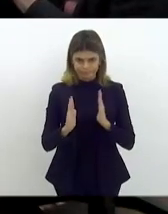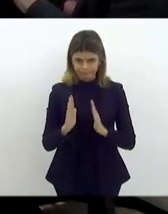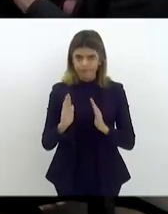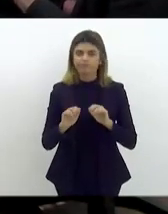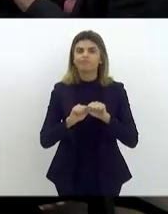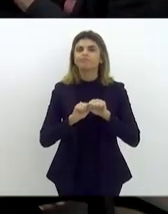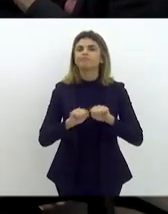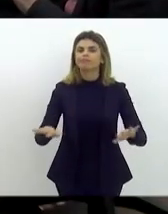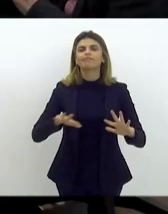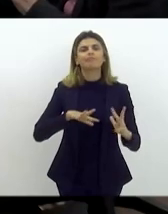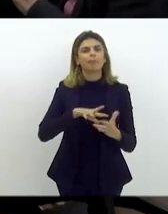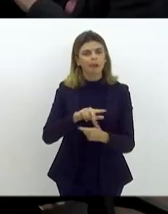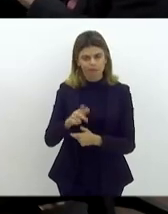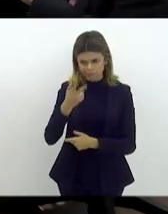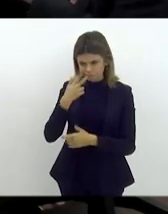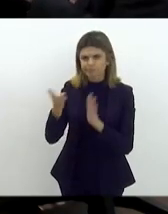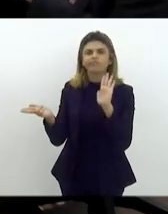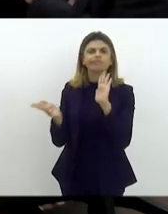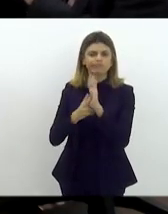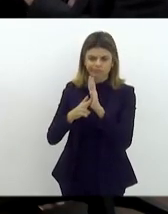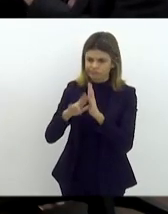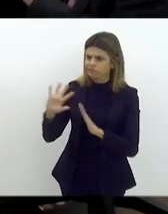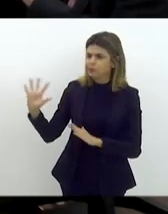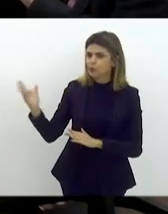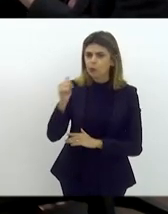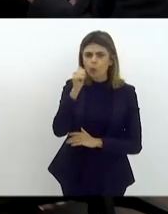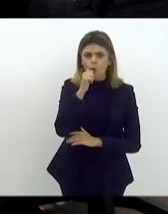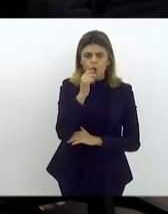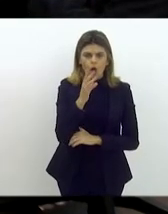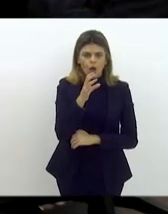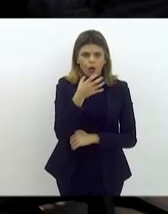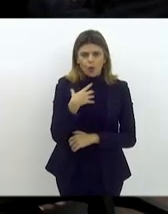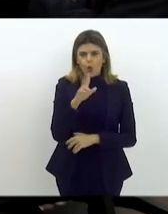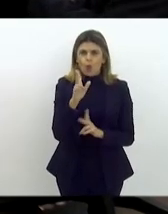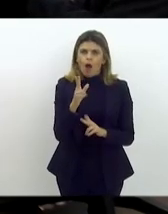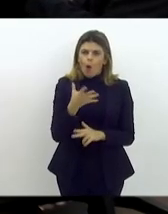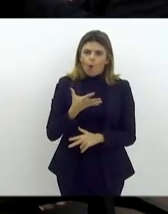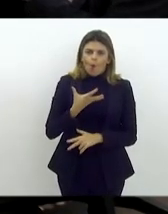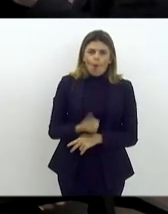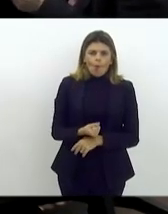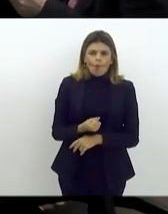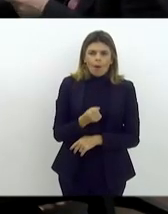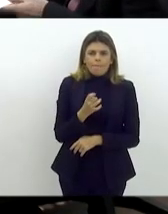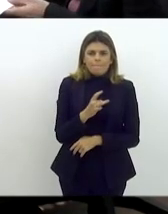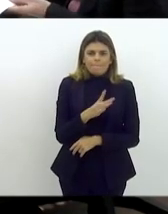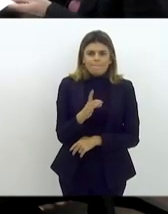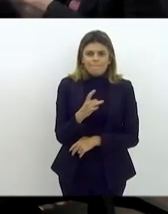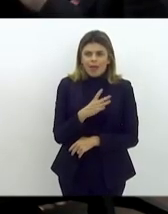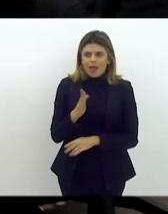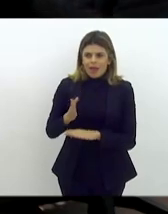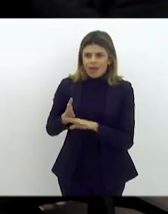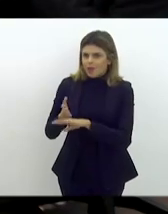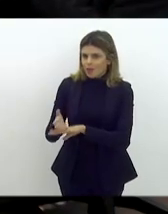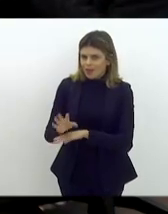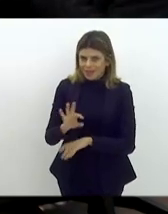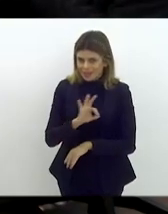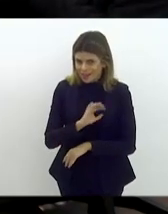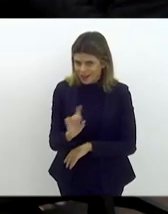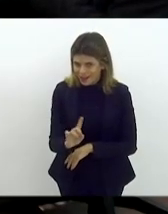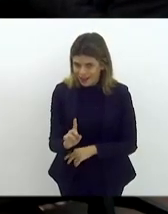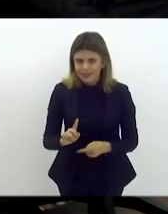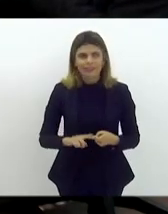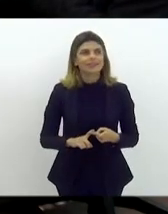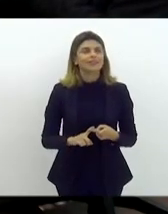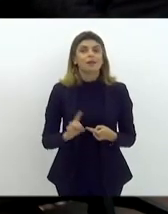que a doutora Elisângela trouxe É de fato medo da pandemia o medo de não não acessar as redes de apoio porque realmente